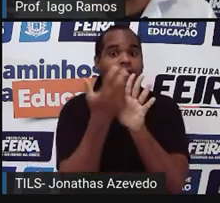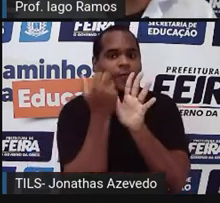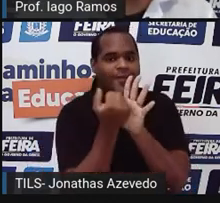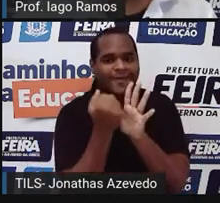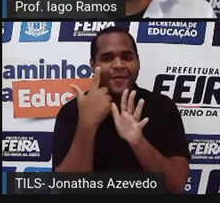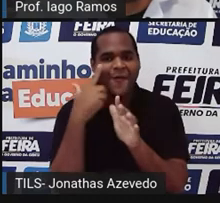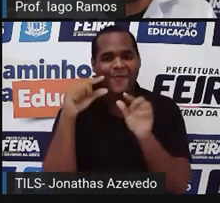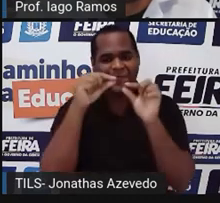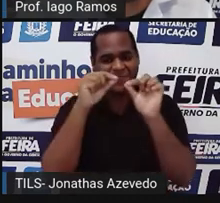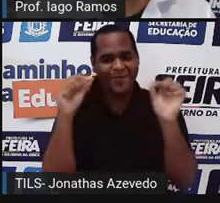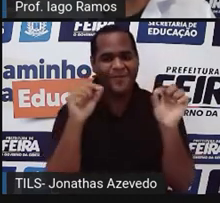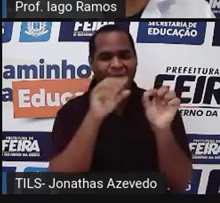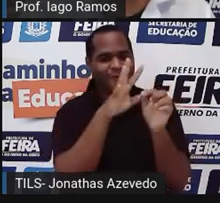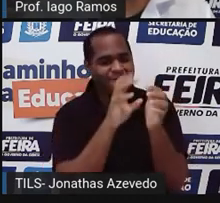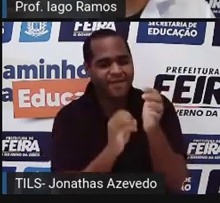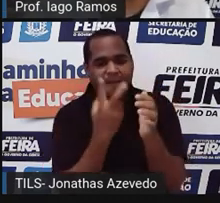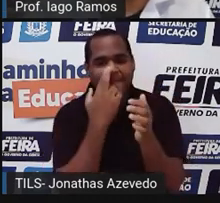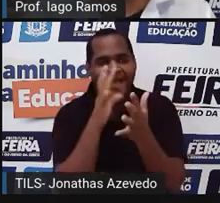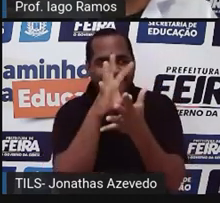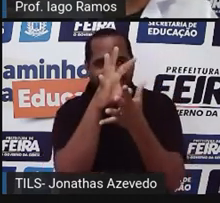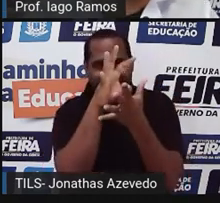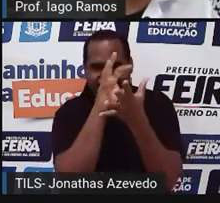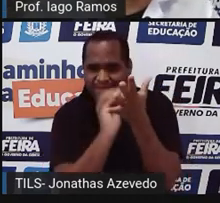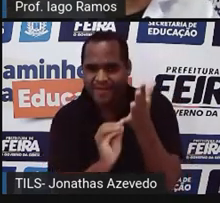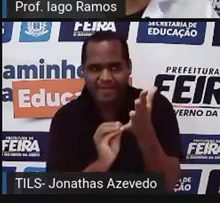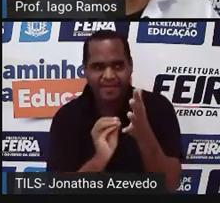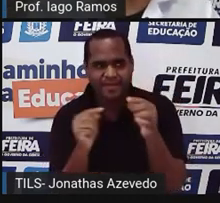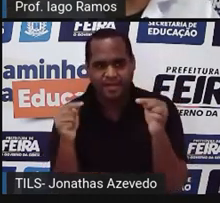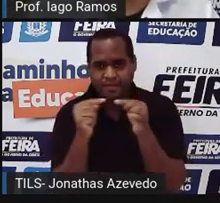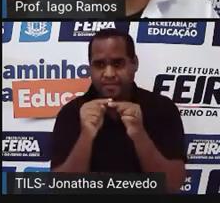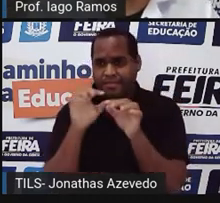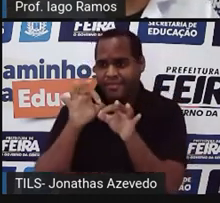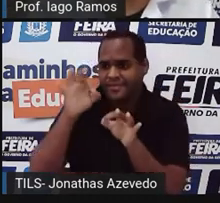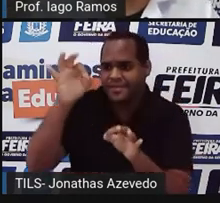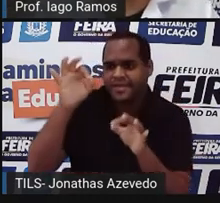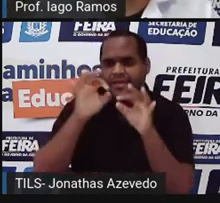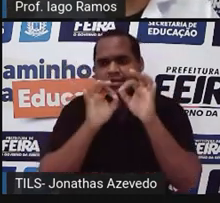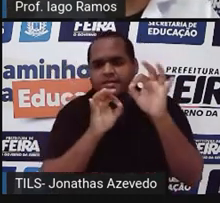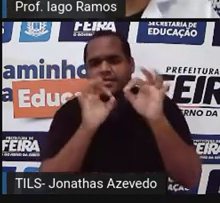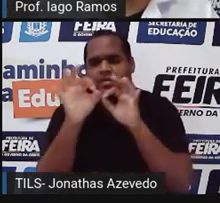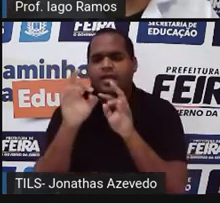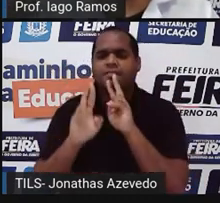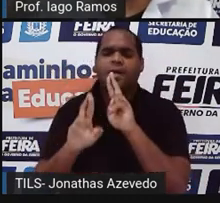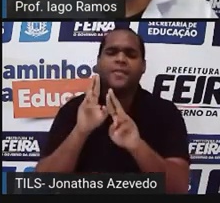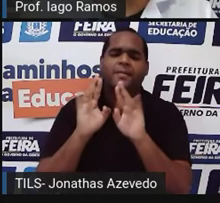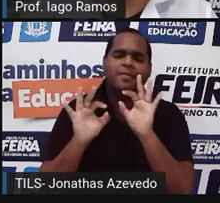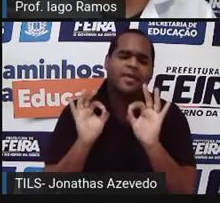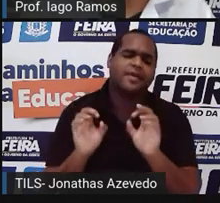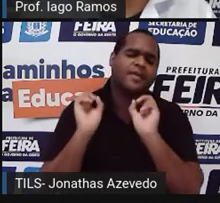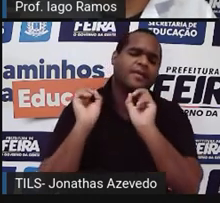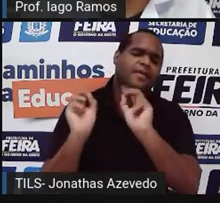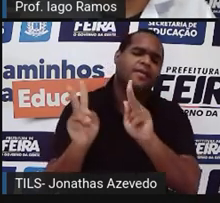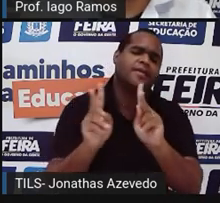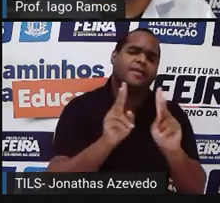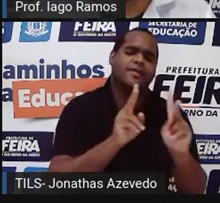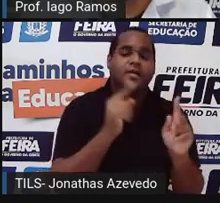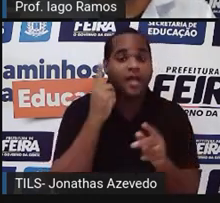e na outra figura o correspondente, ó, a distância desses pontos é exatamente do tamanho da setinha que eu fiz,